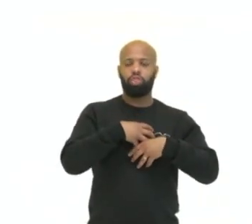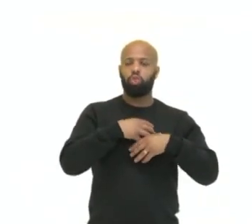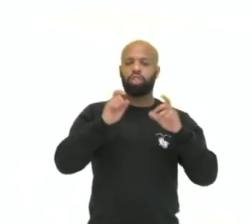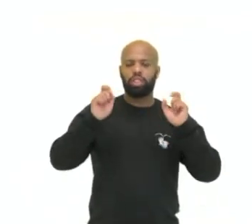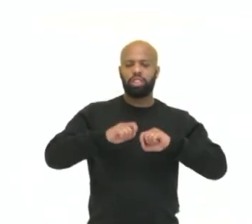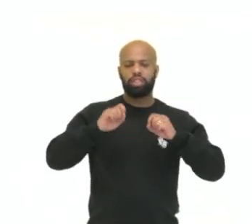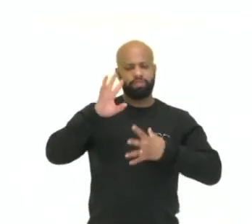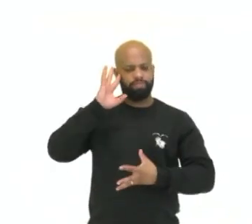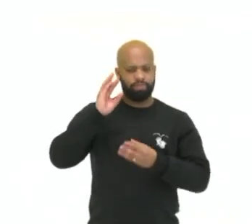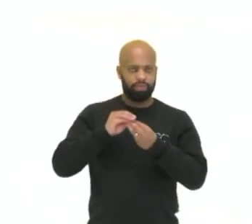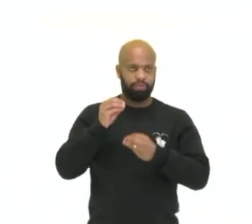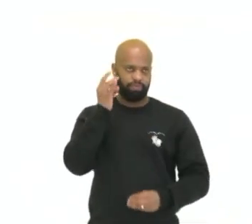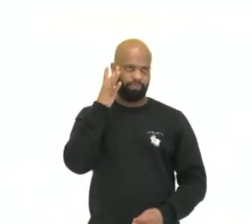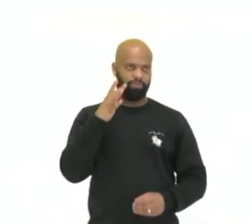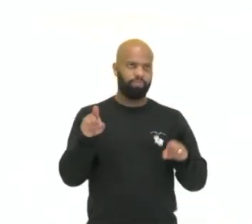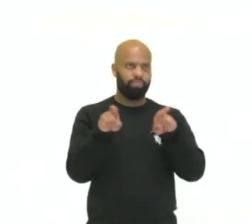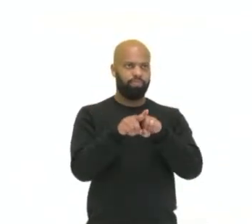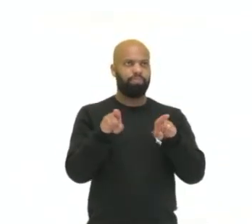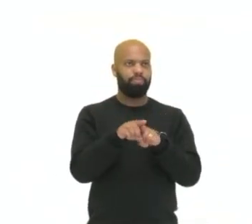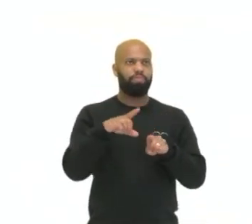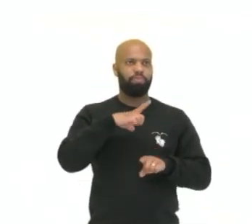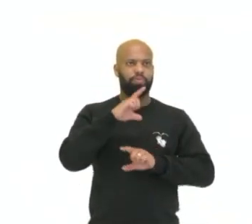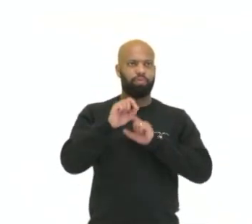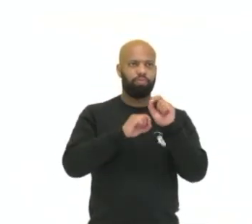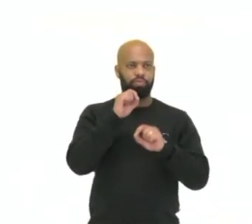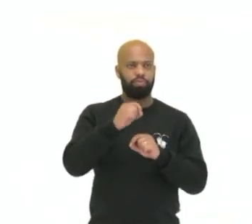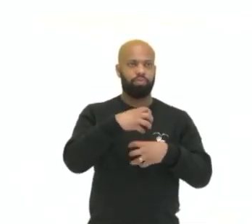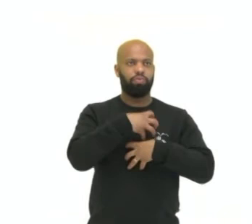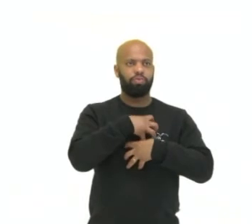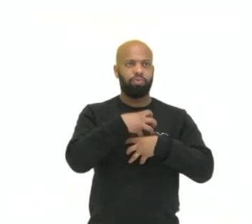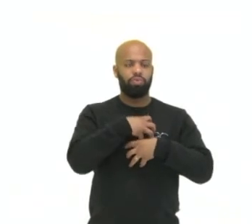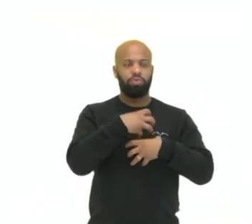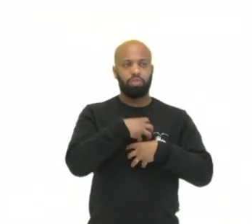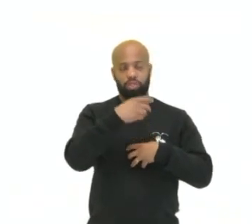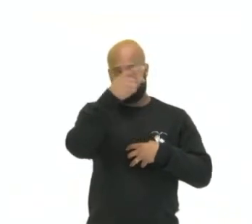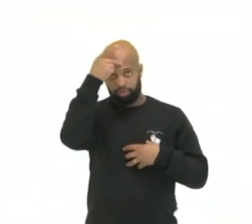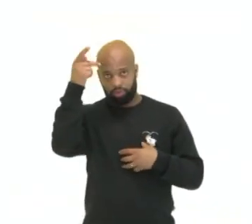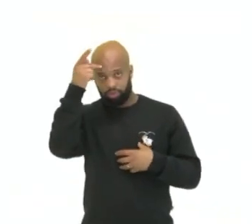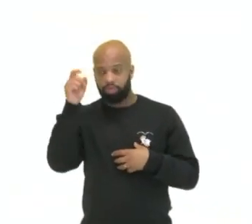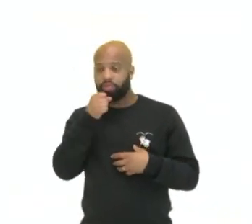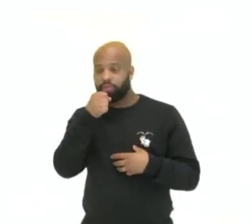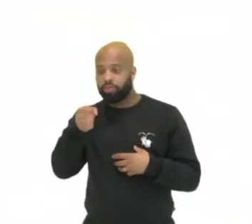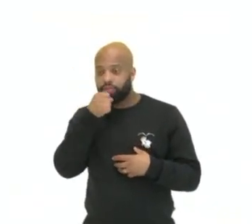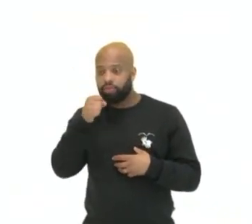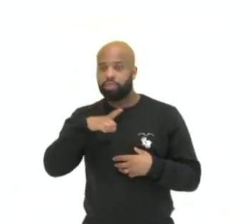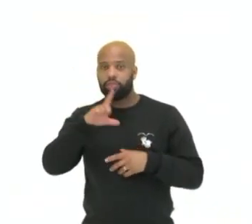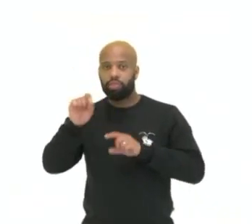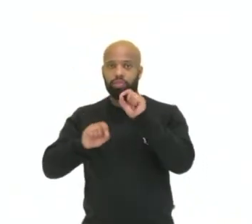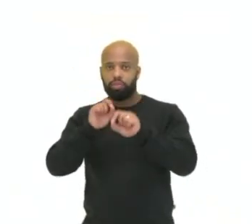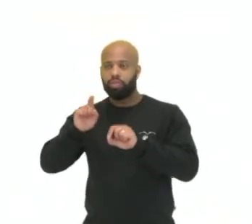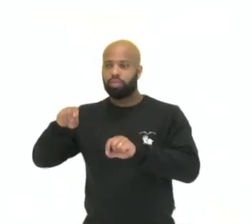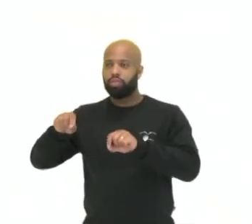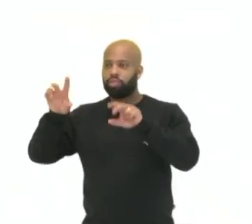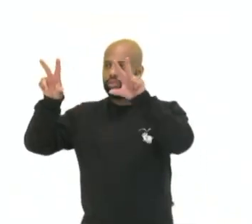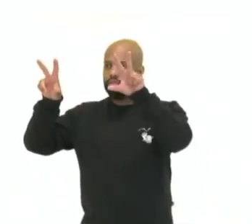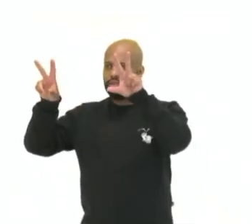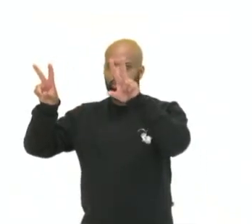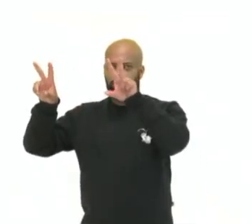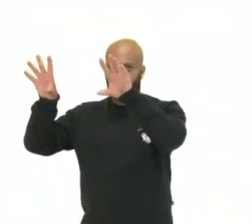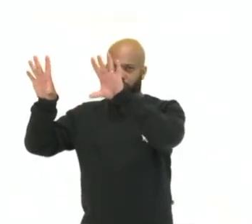discurso direto se apresenta, né, por meio da fala dos entrevistados e também nós podemos ter o discurso indireto. Existe